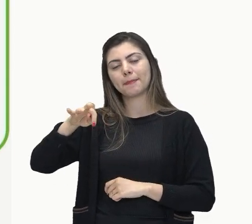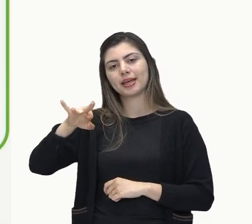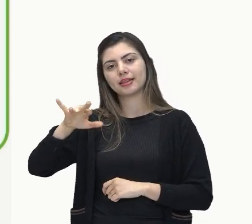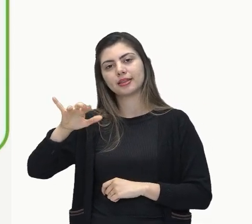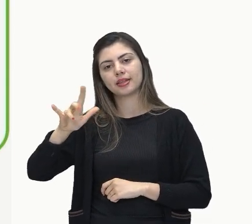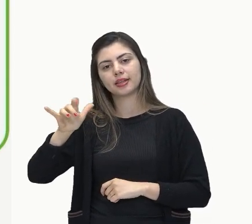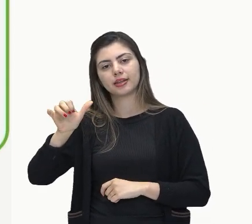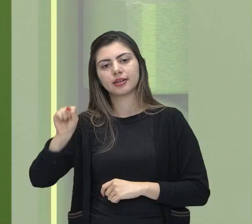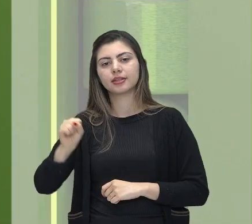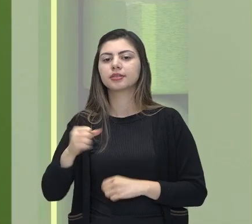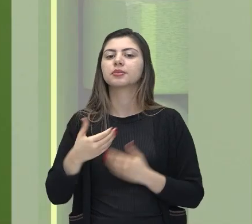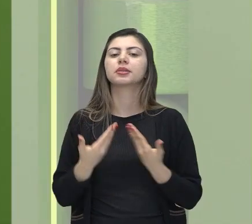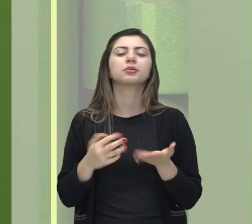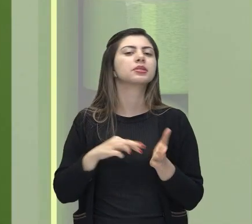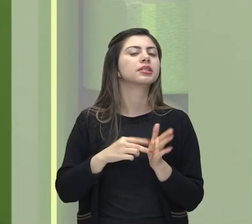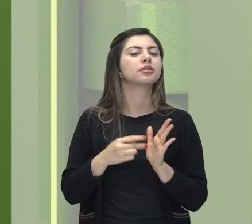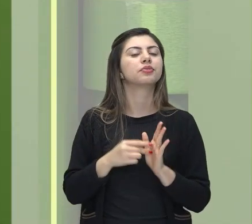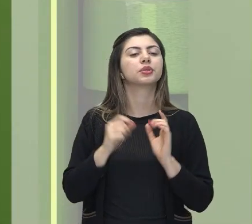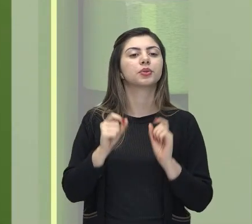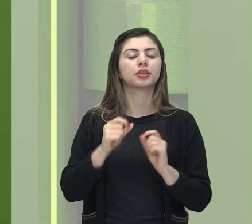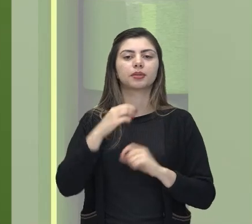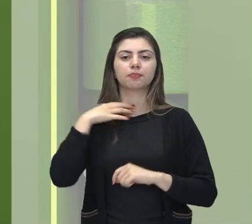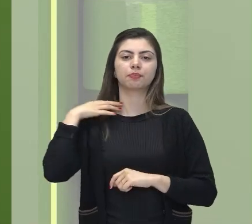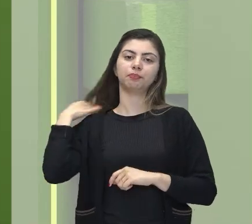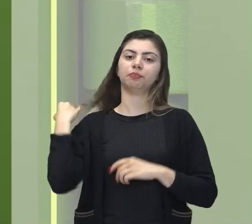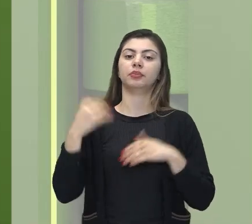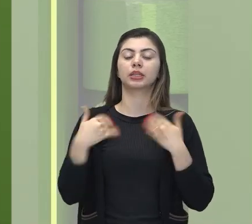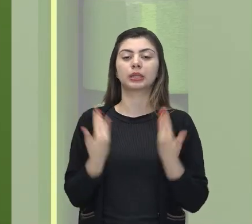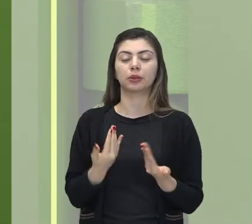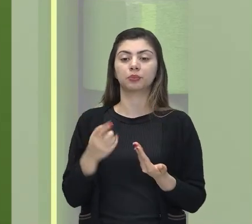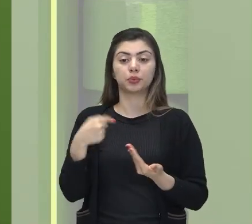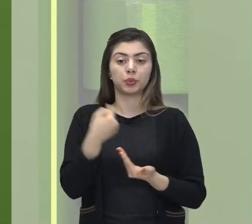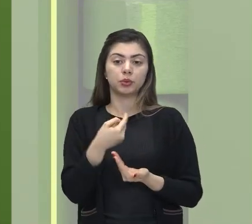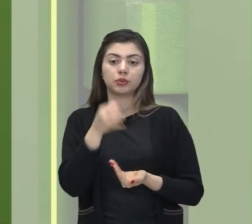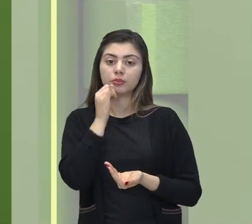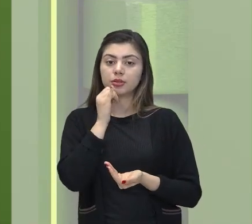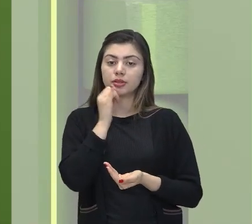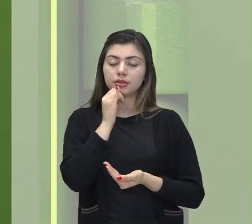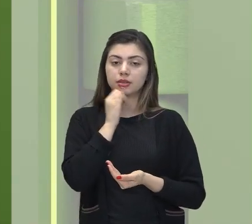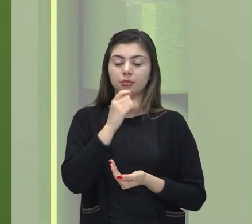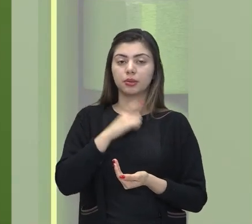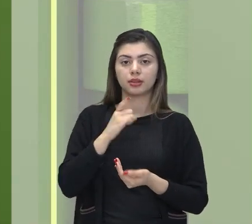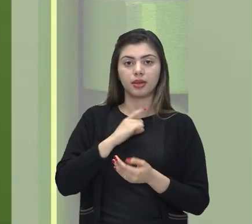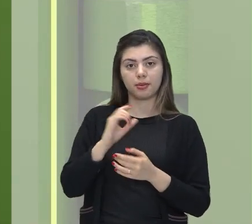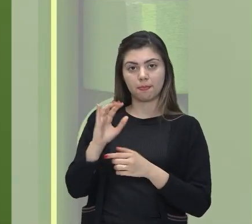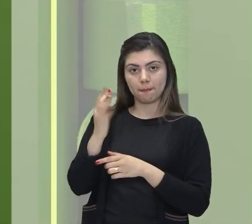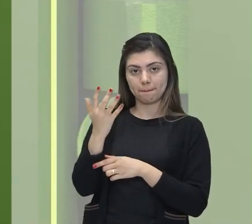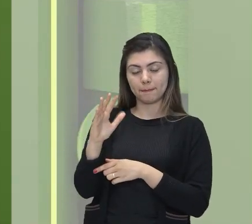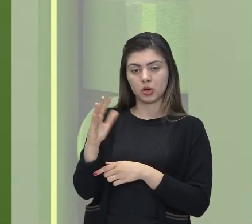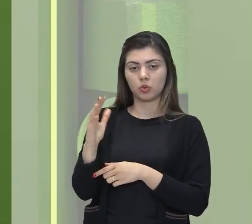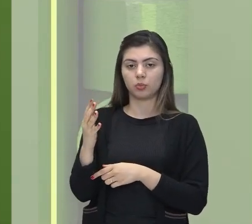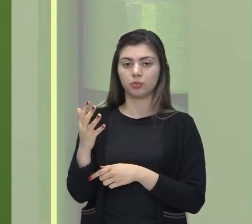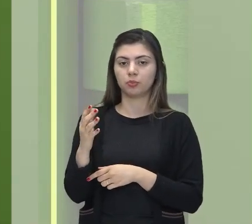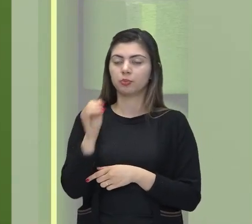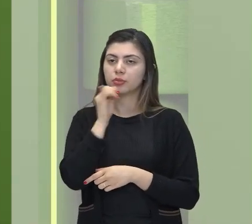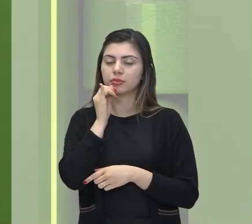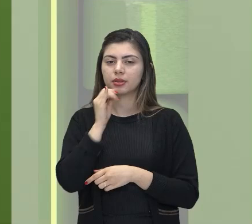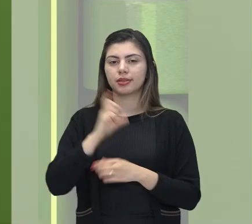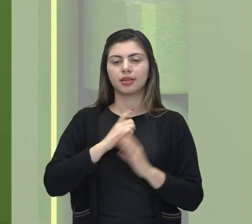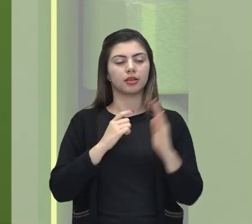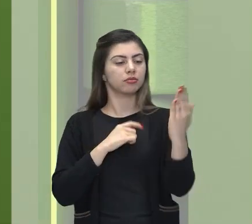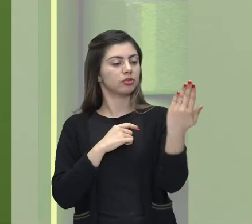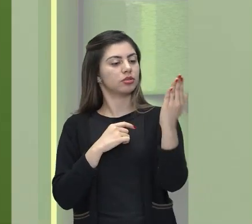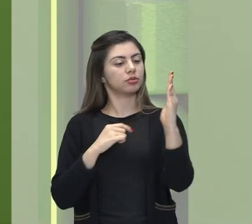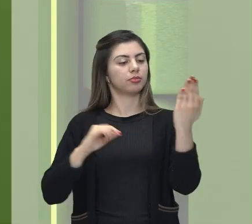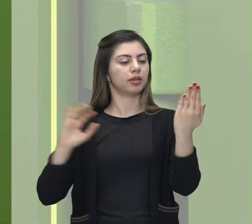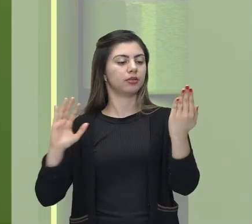dizer, observem aqui, quando a gente pega, por exemplo, coloca a sua mão na direção de um espelho, a sua mão